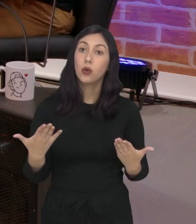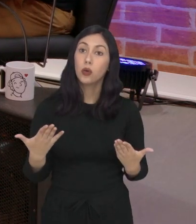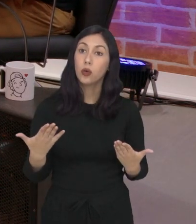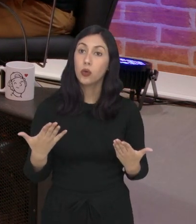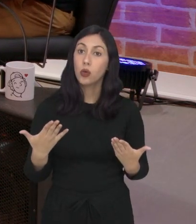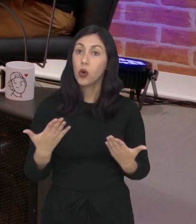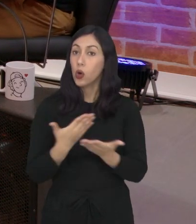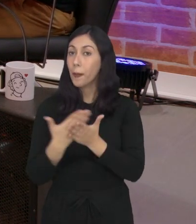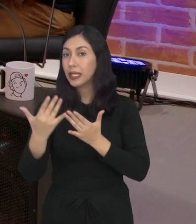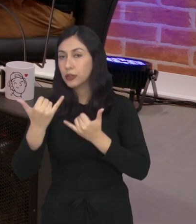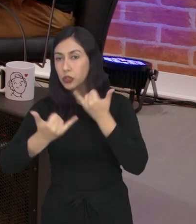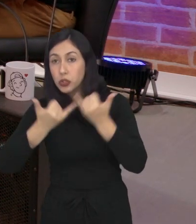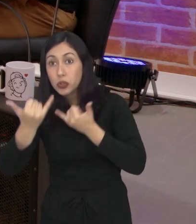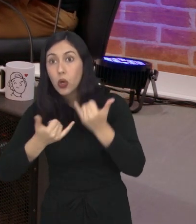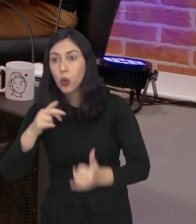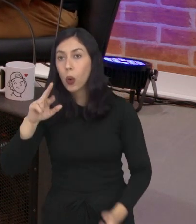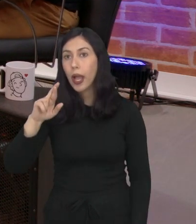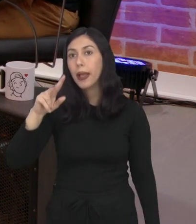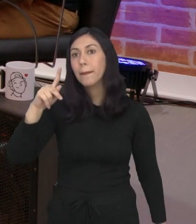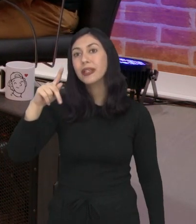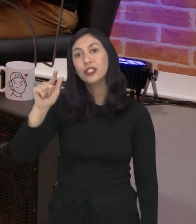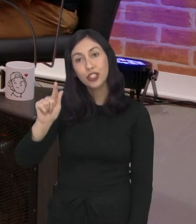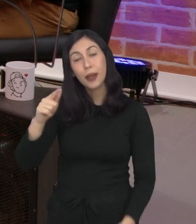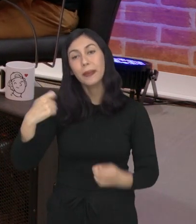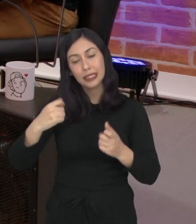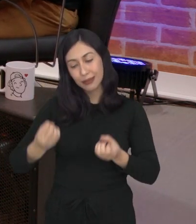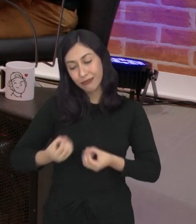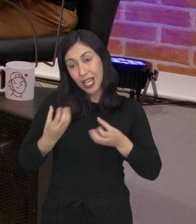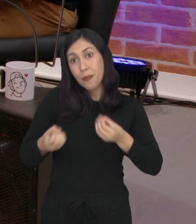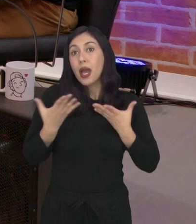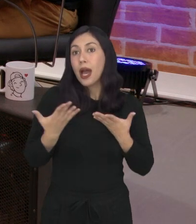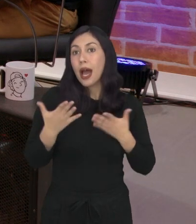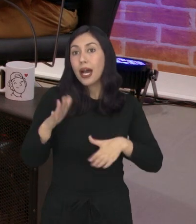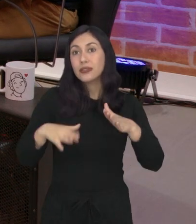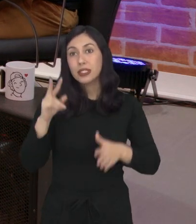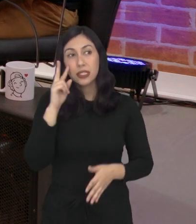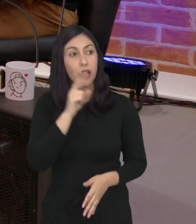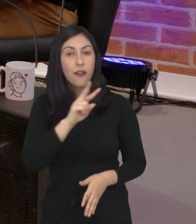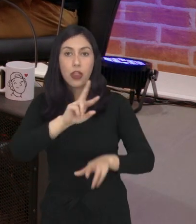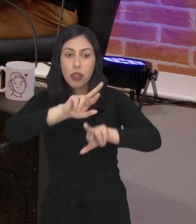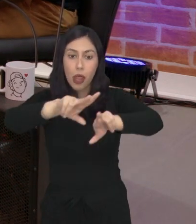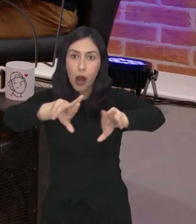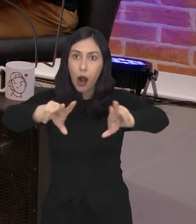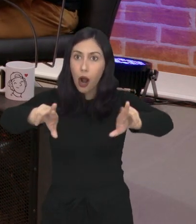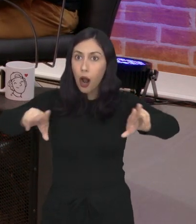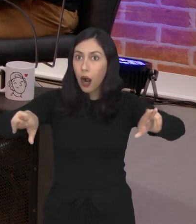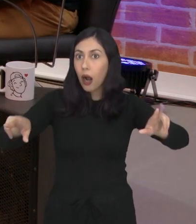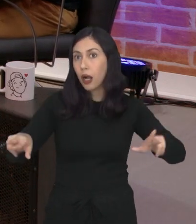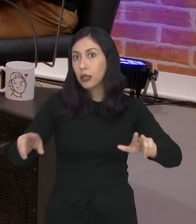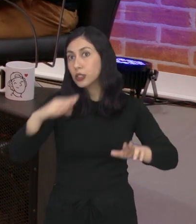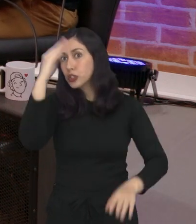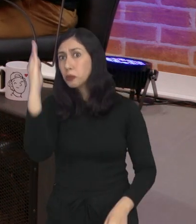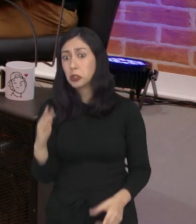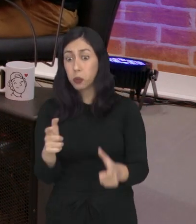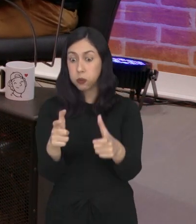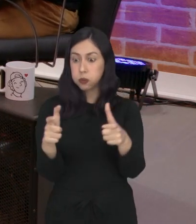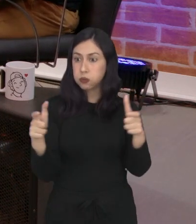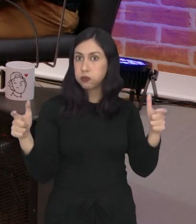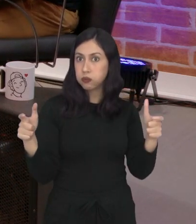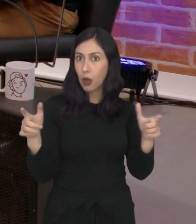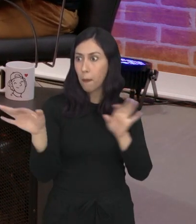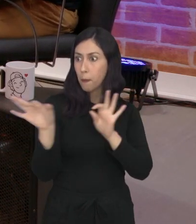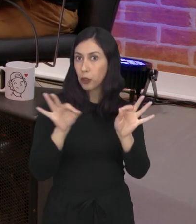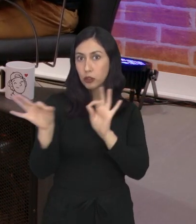um RPG, é muita inspiração. Se você for assistir hoje, tem muitas mesas de RPG na Twitch, isso é uma febre. Tem mesas no Brasil que são gigantescas, tem